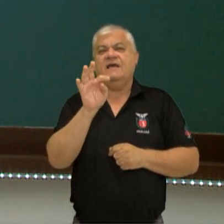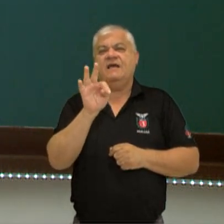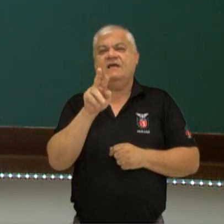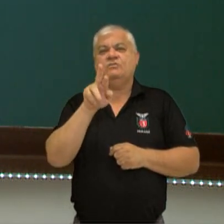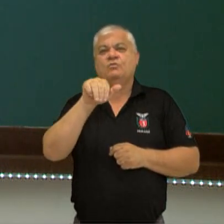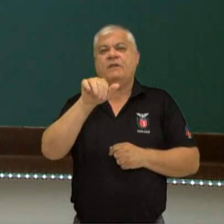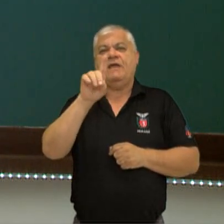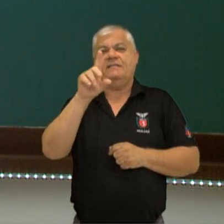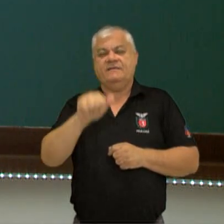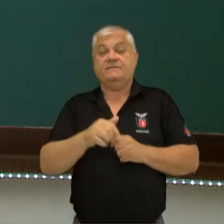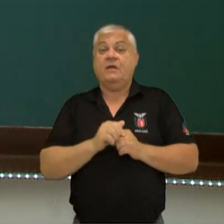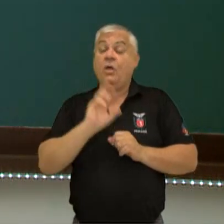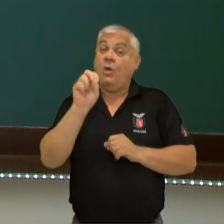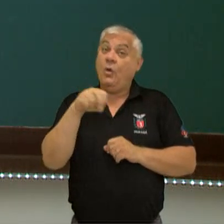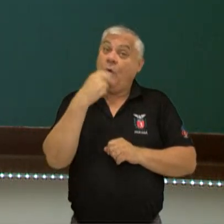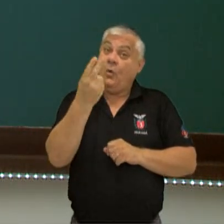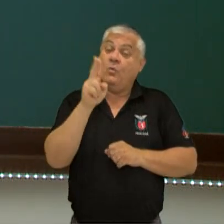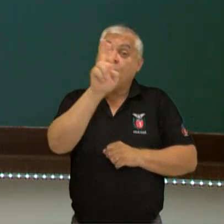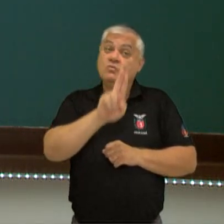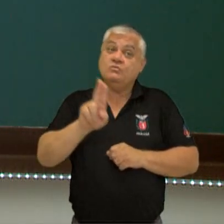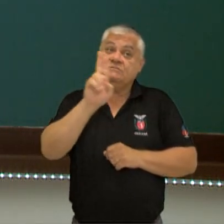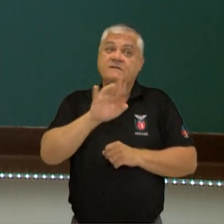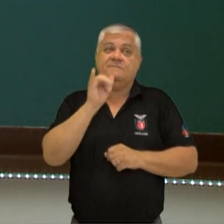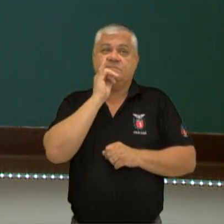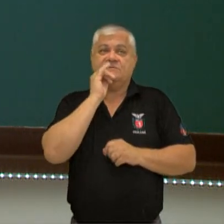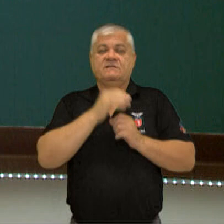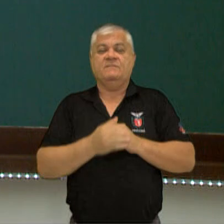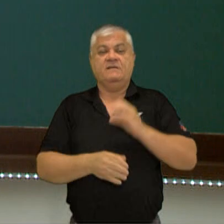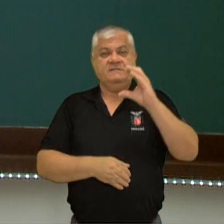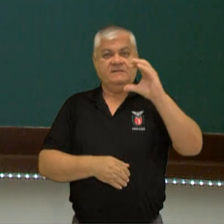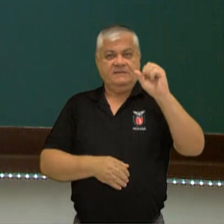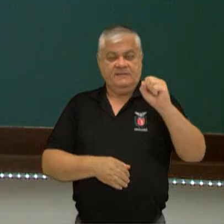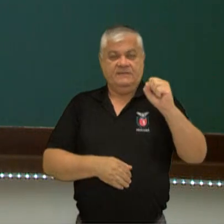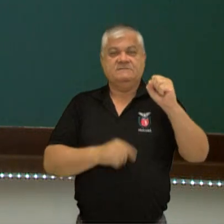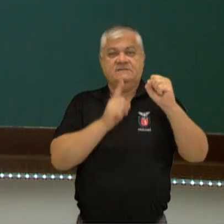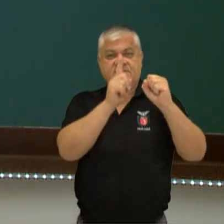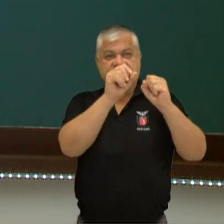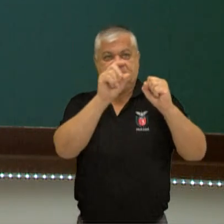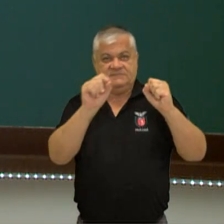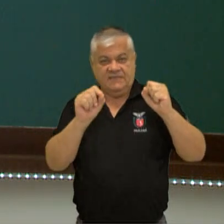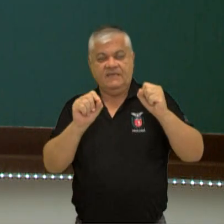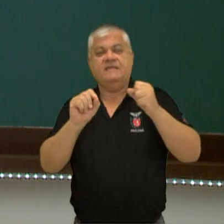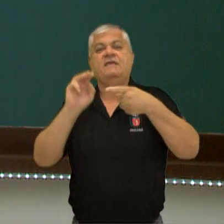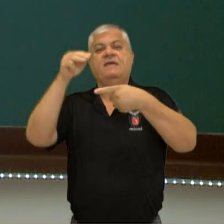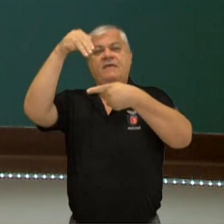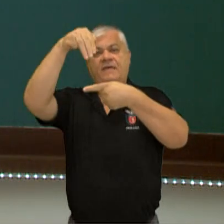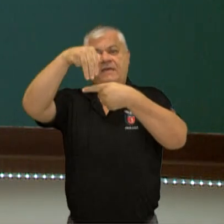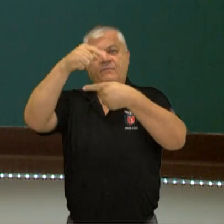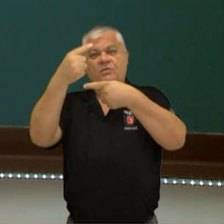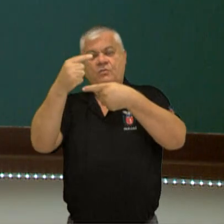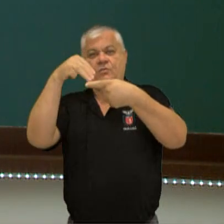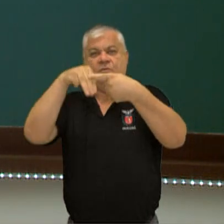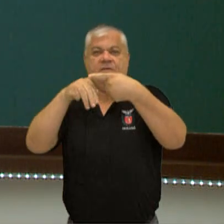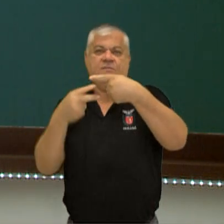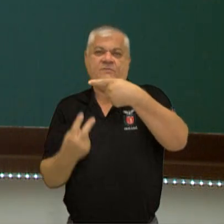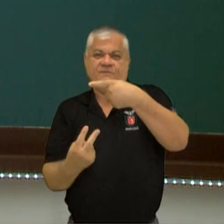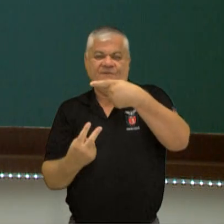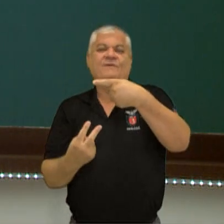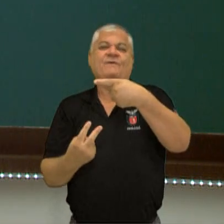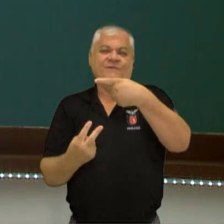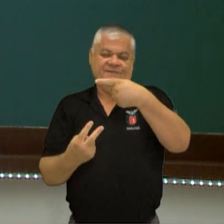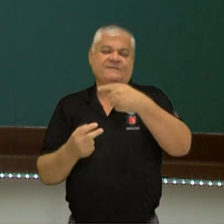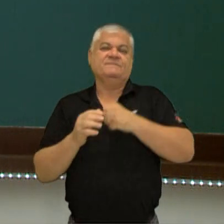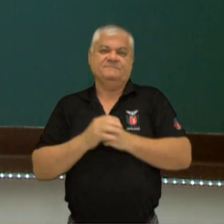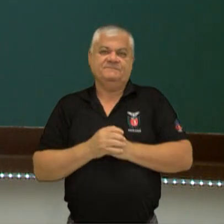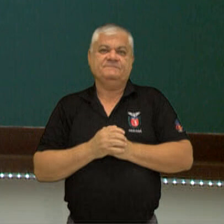gente pode usar a nossa equação lá. CS, coeficiente de solubilidade, é igual a 100 vezes massa do soluto